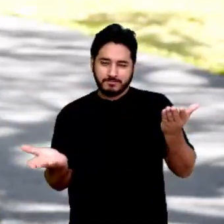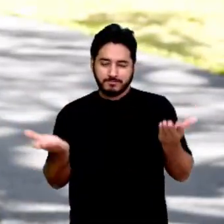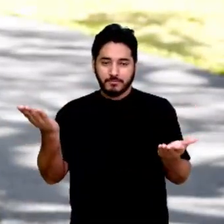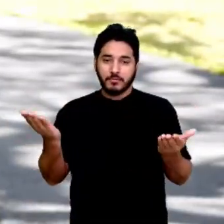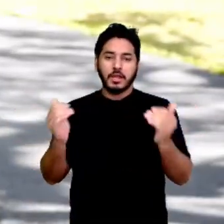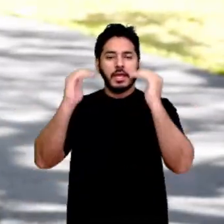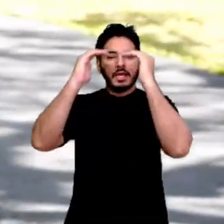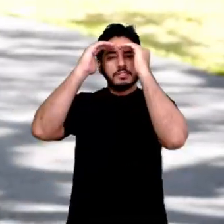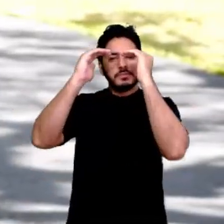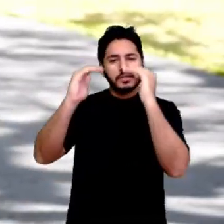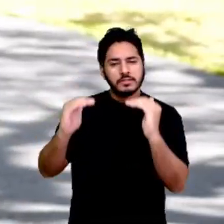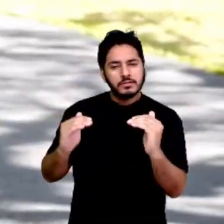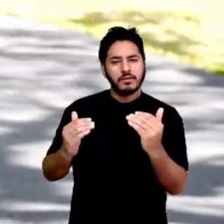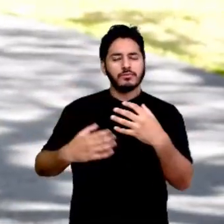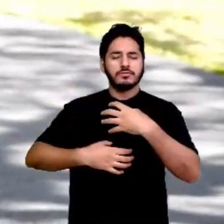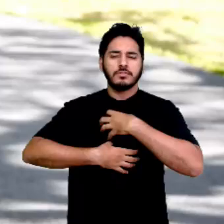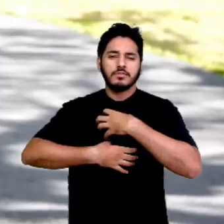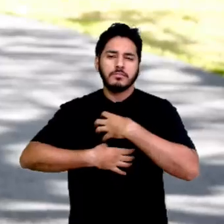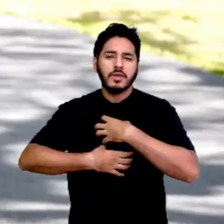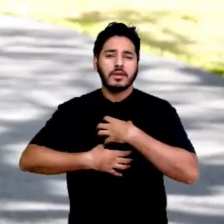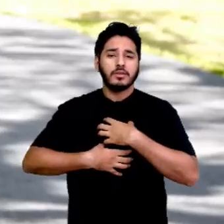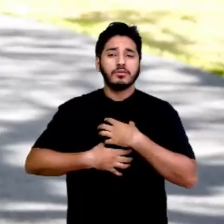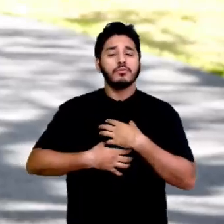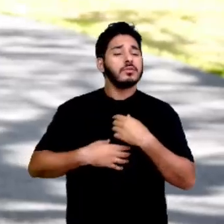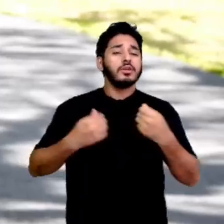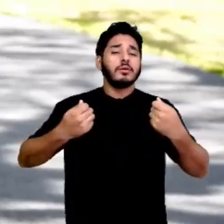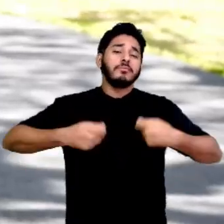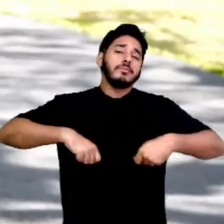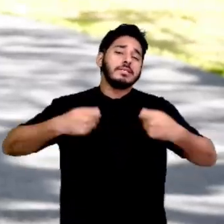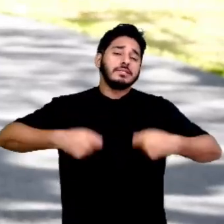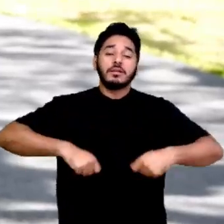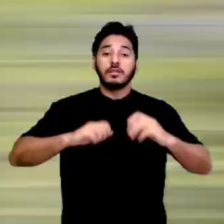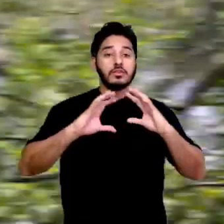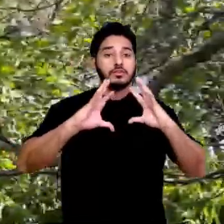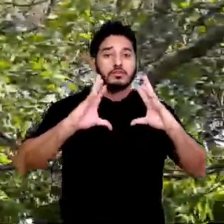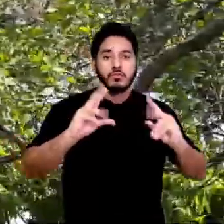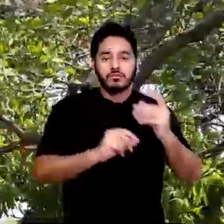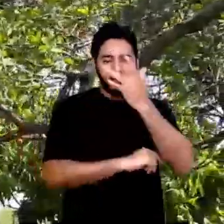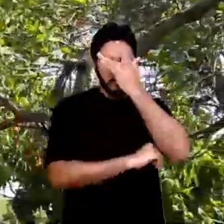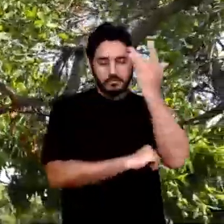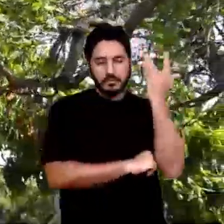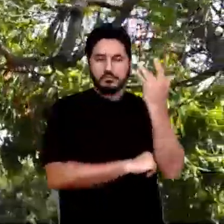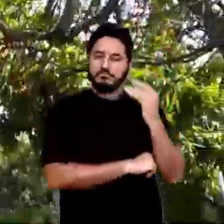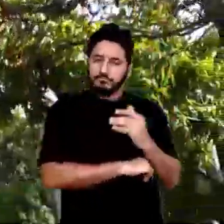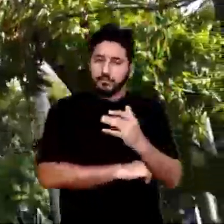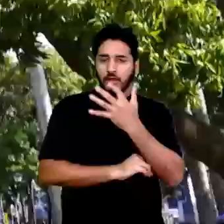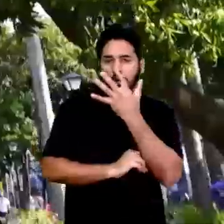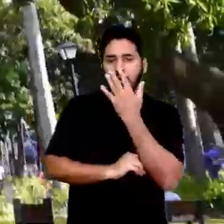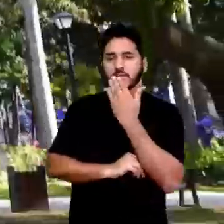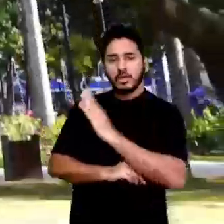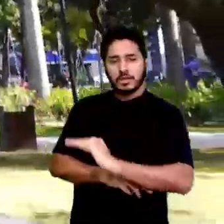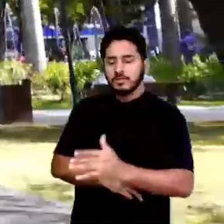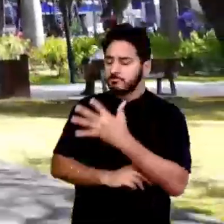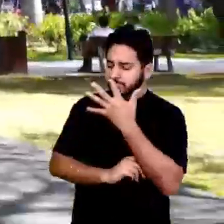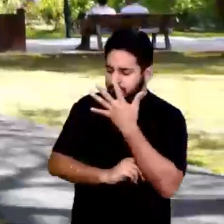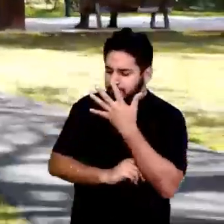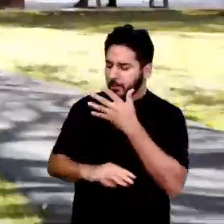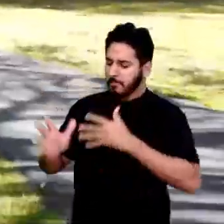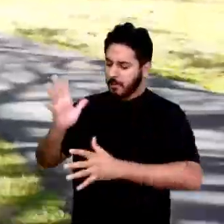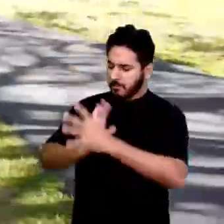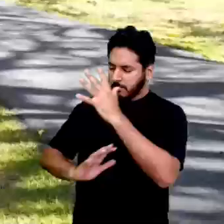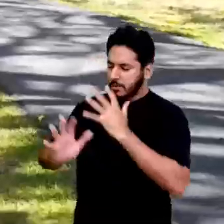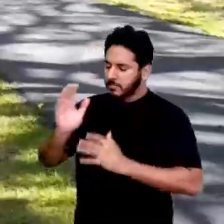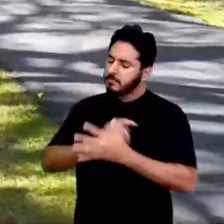respeitando os sentimentos e as necessidades de todos na família. Ouvir as crianças de forma atenta